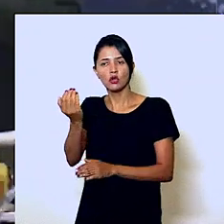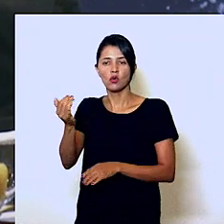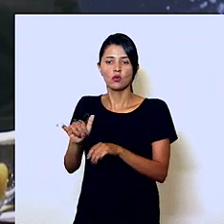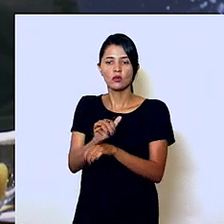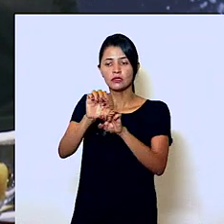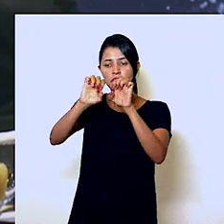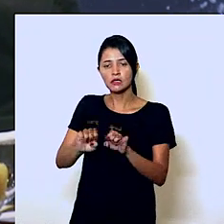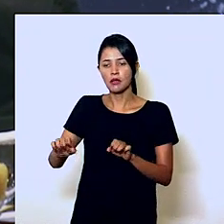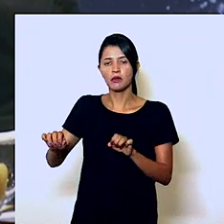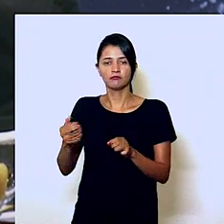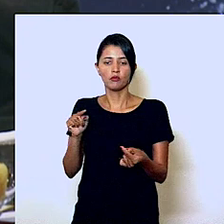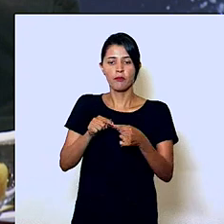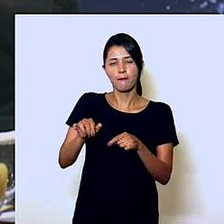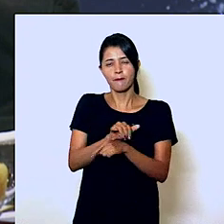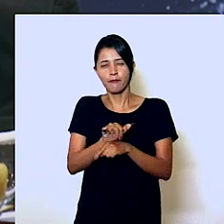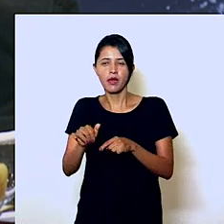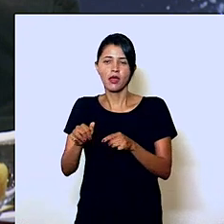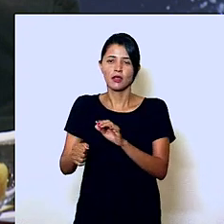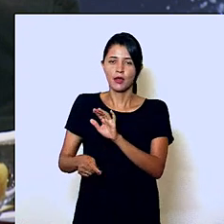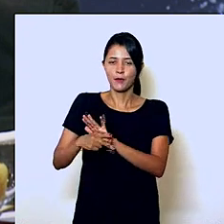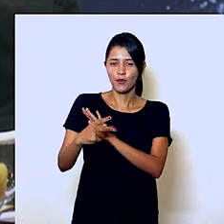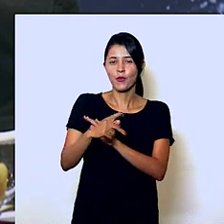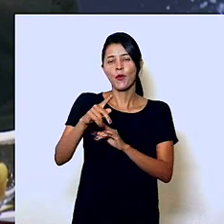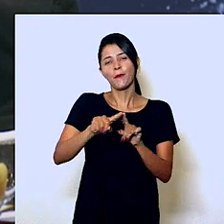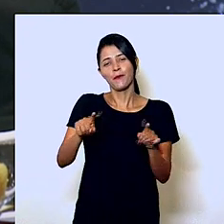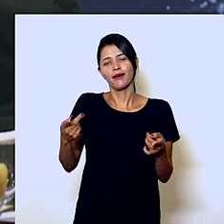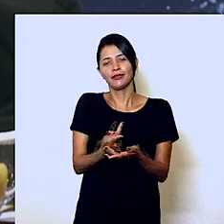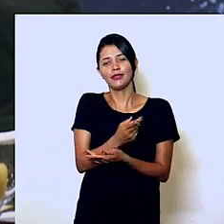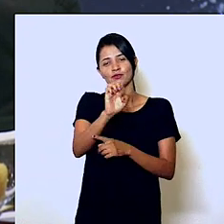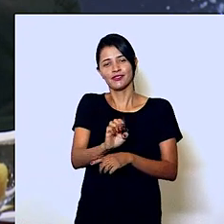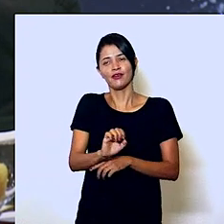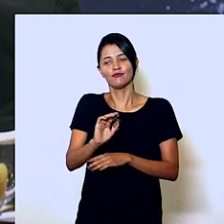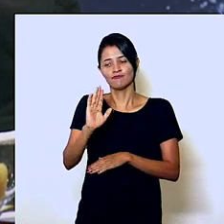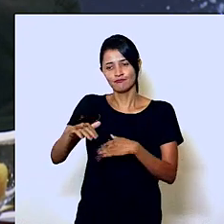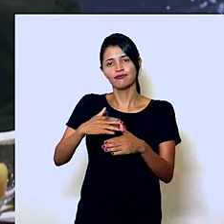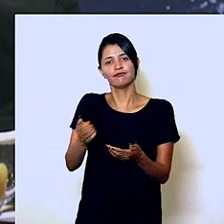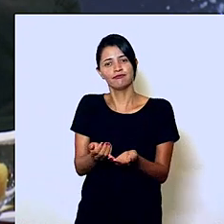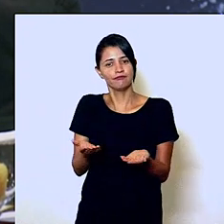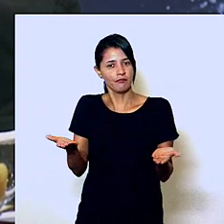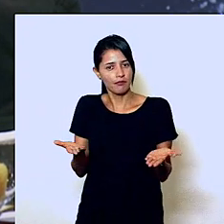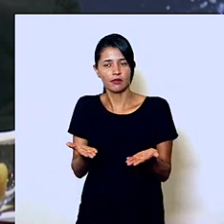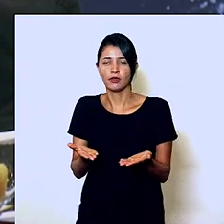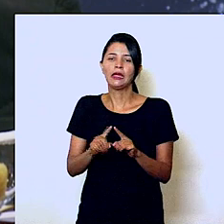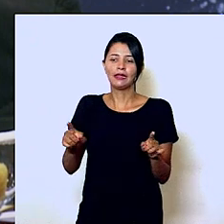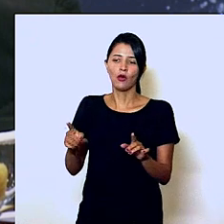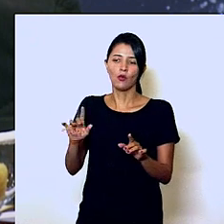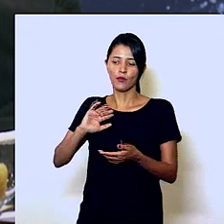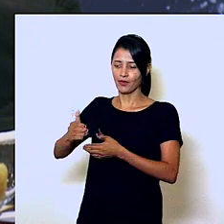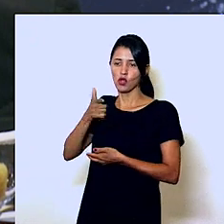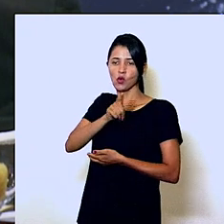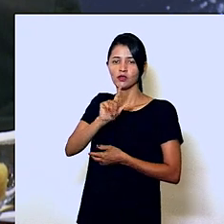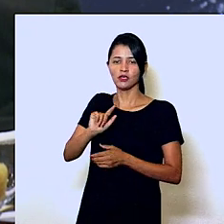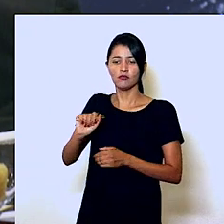tem contribuído para a modernização do Estado. Ou seja, de um Itamaraty que soube inovar e